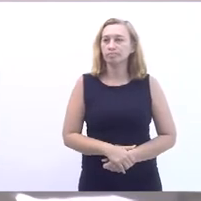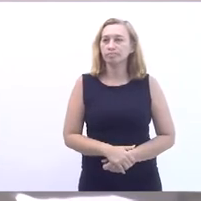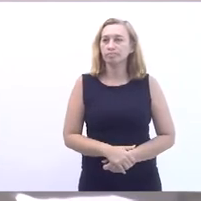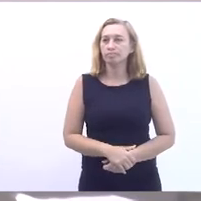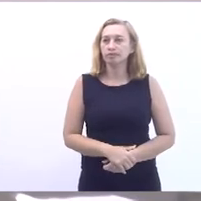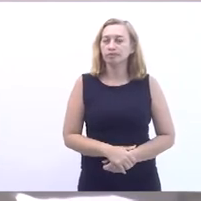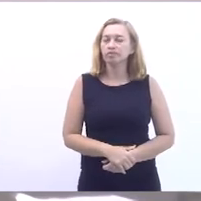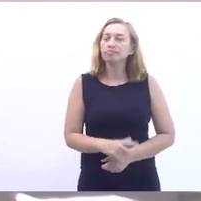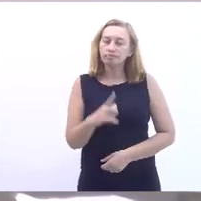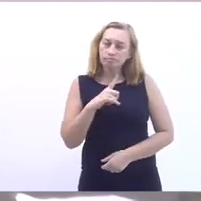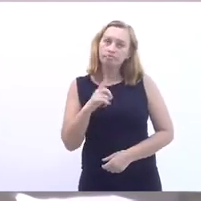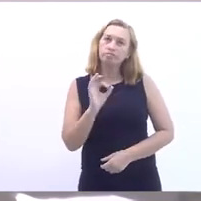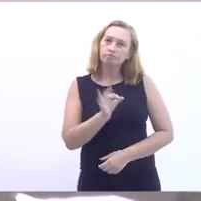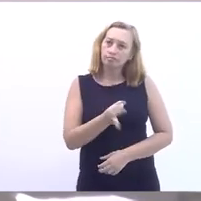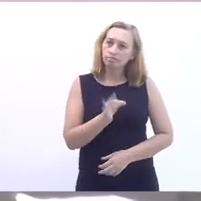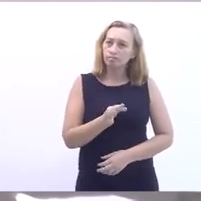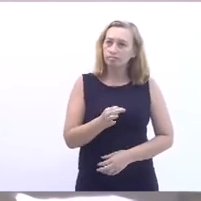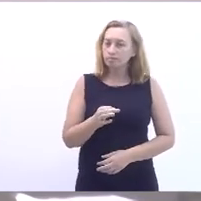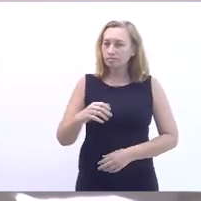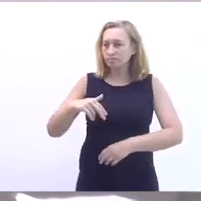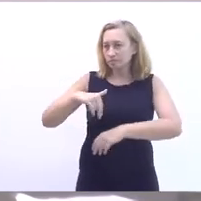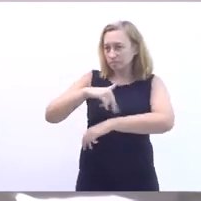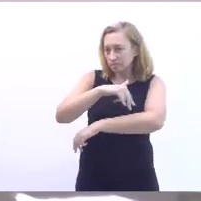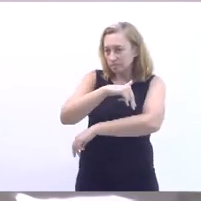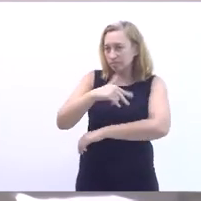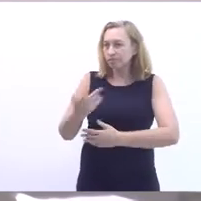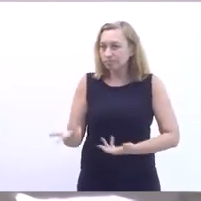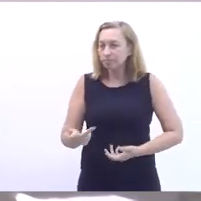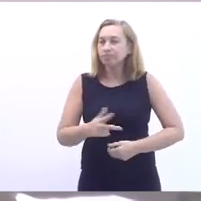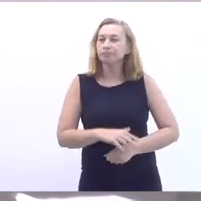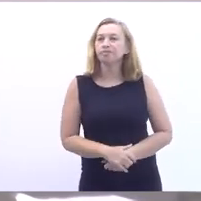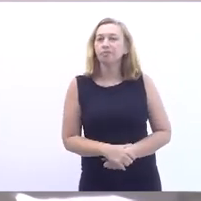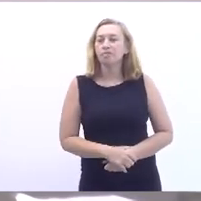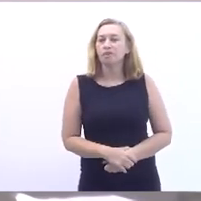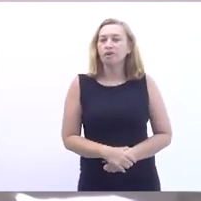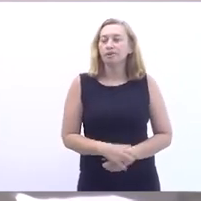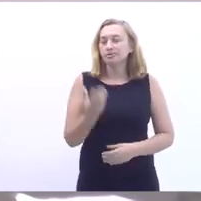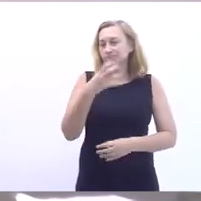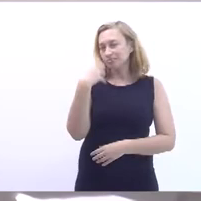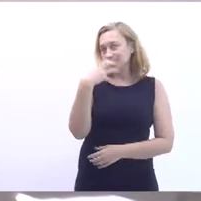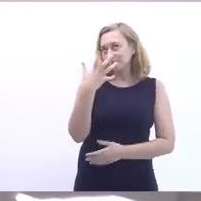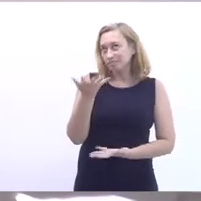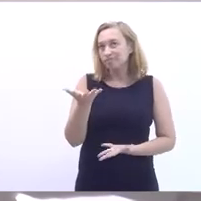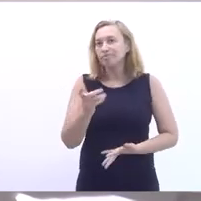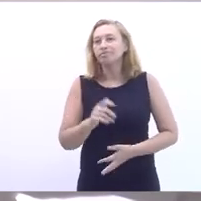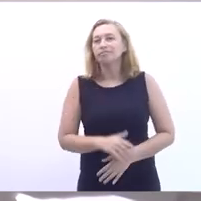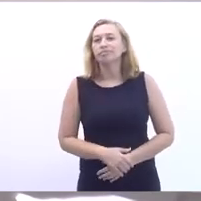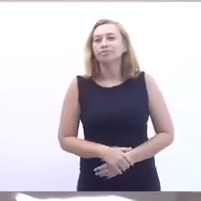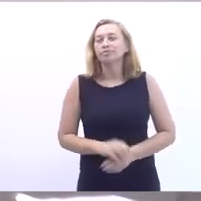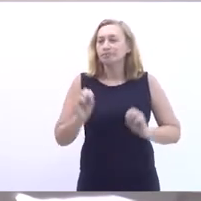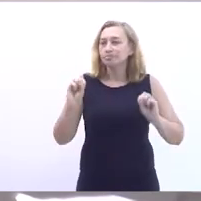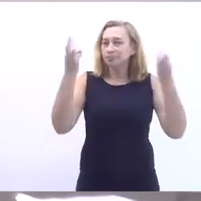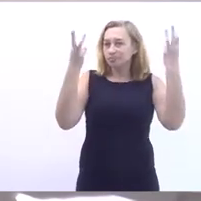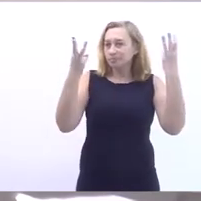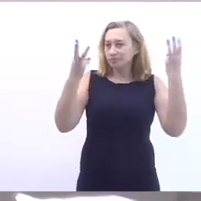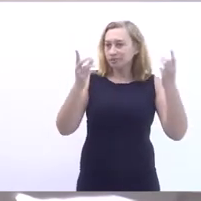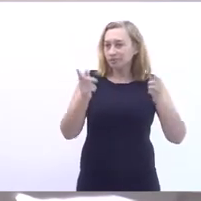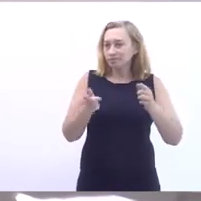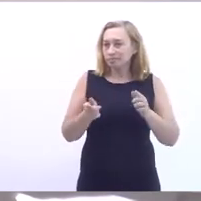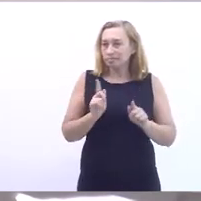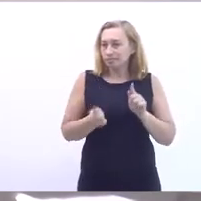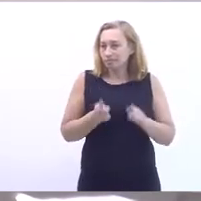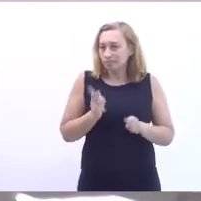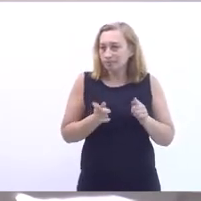e teve Claro desfile de moda cantoria show trans